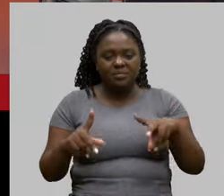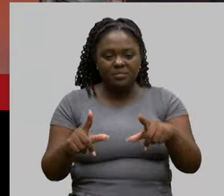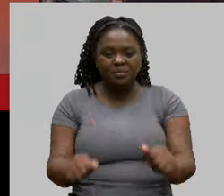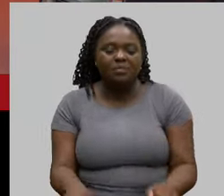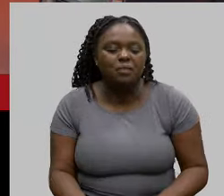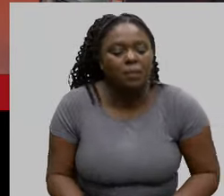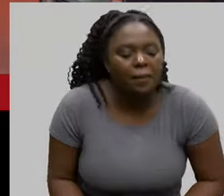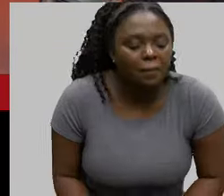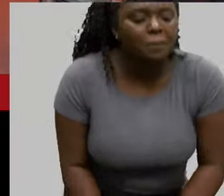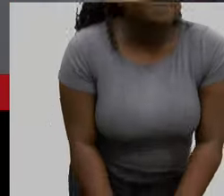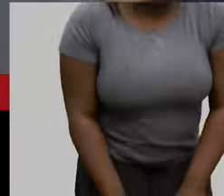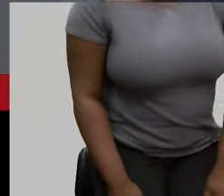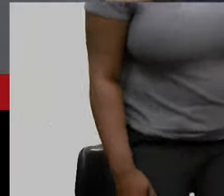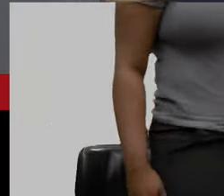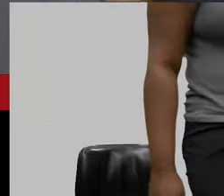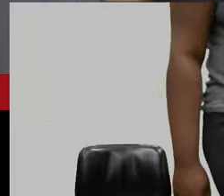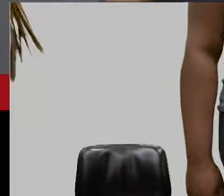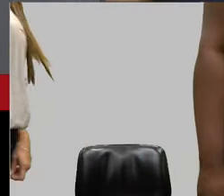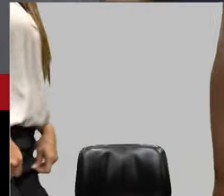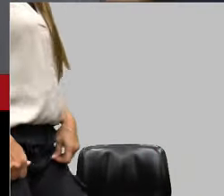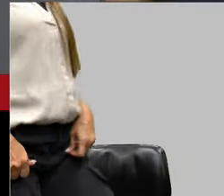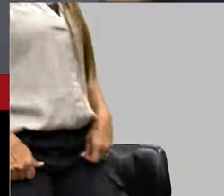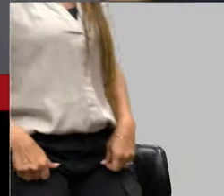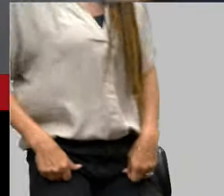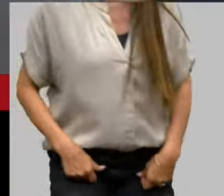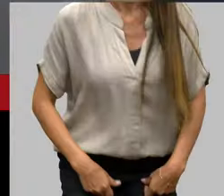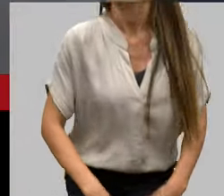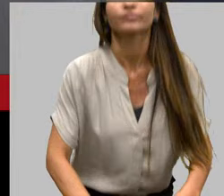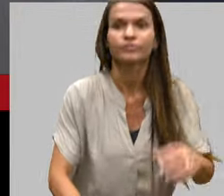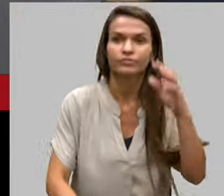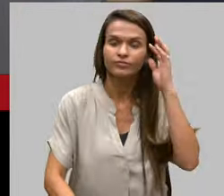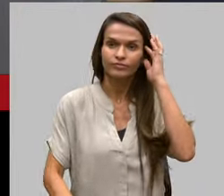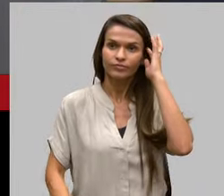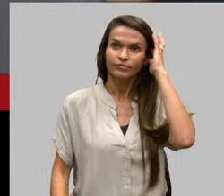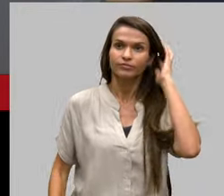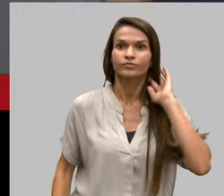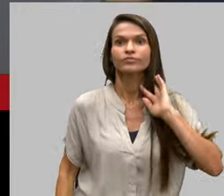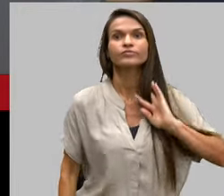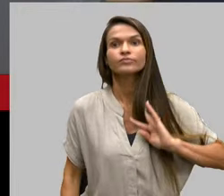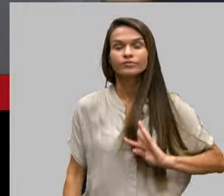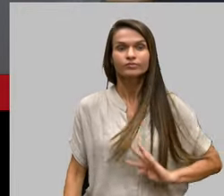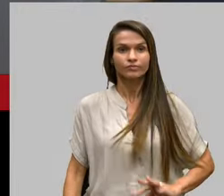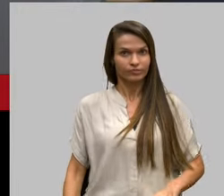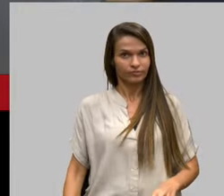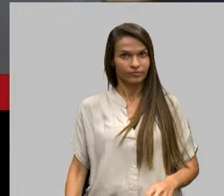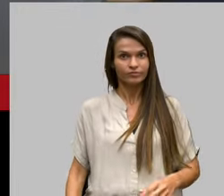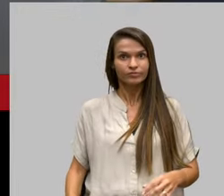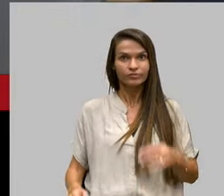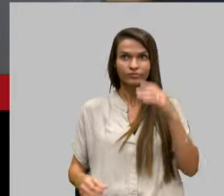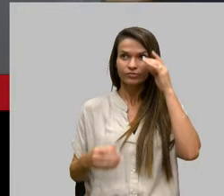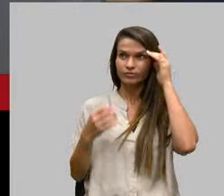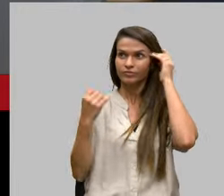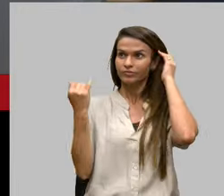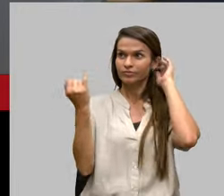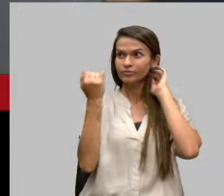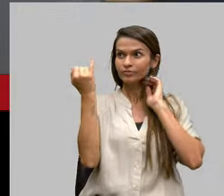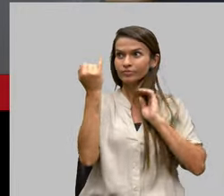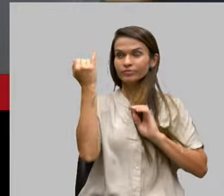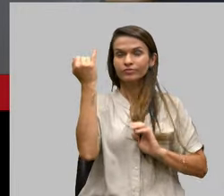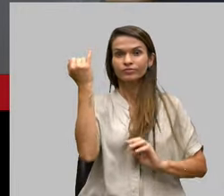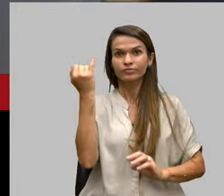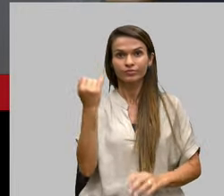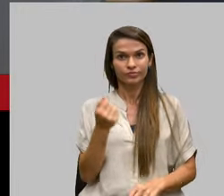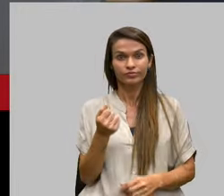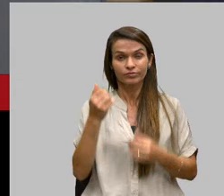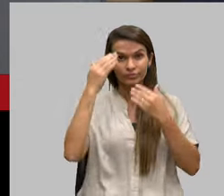agradecimento pela sua sensibilidade numa matéria que é tão relevante pros servidores públicos dcio